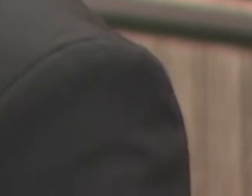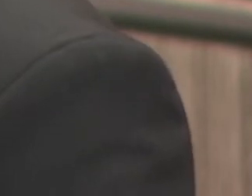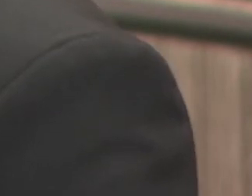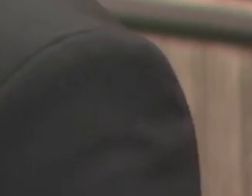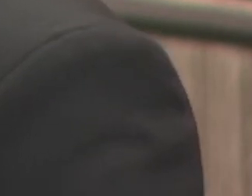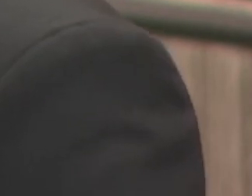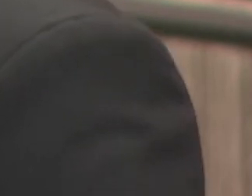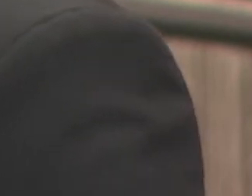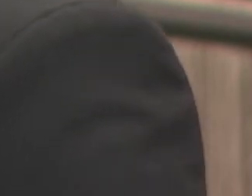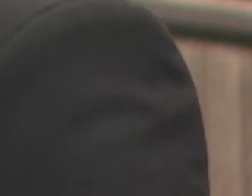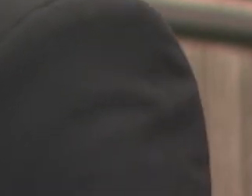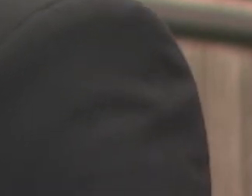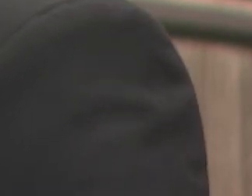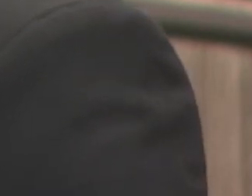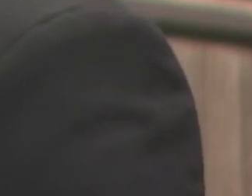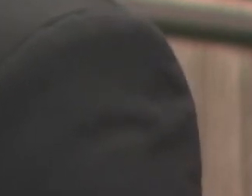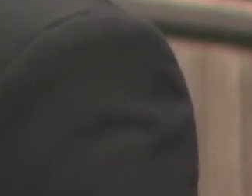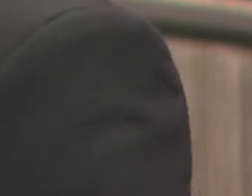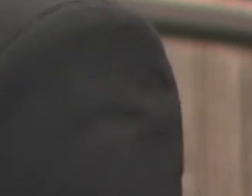bene assai,